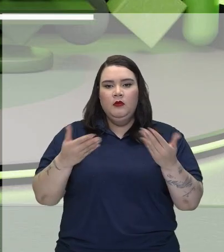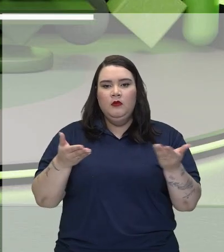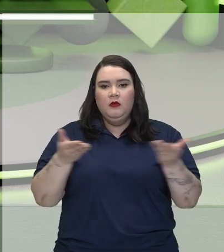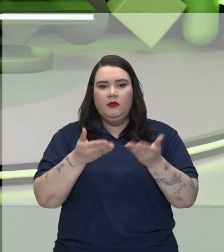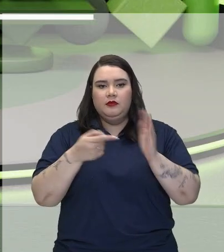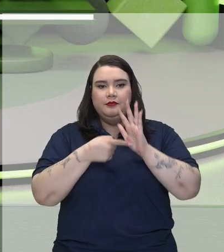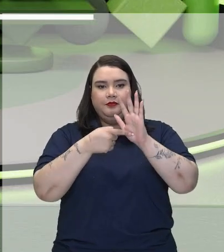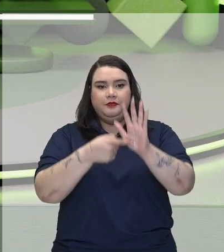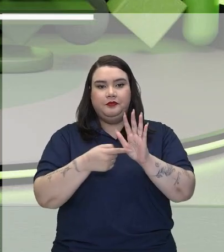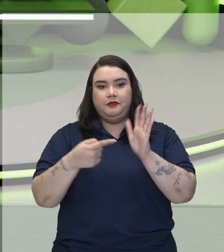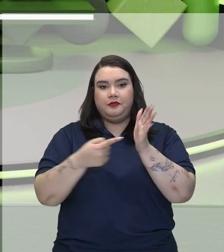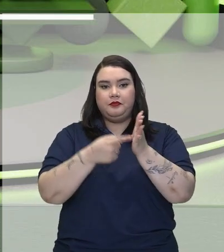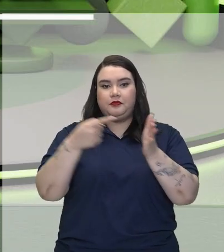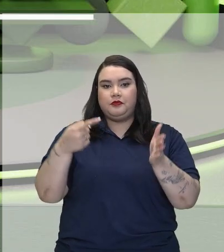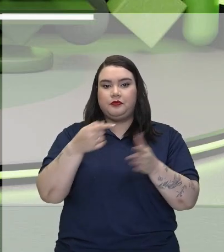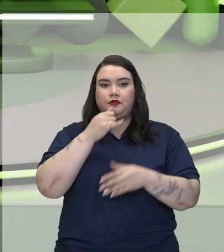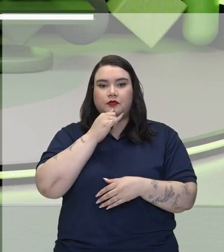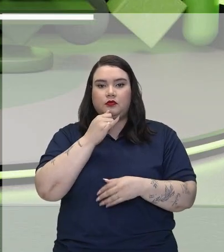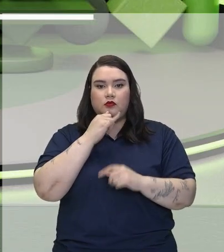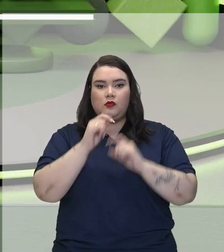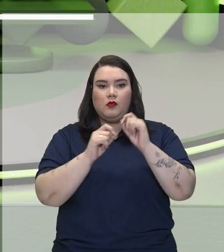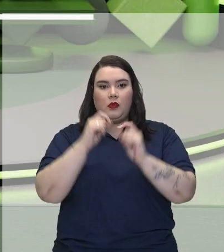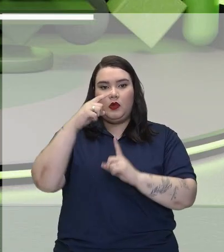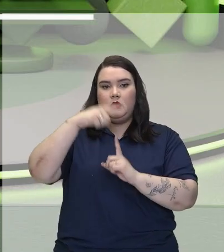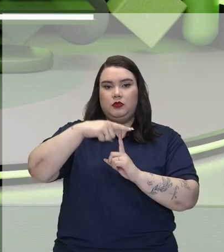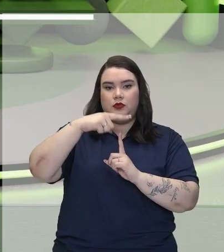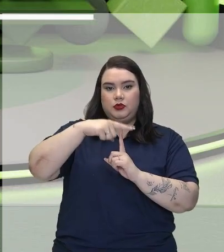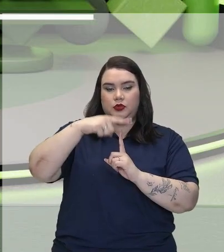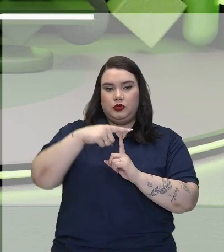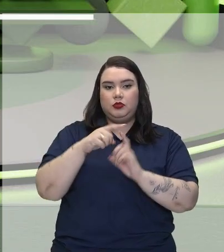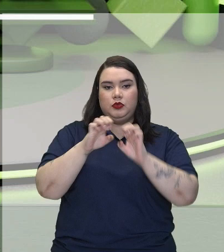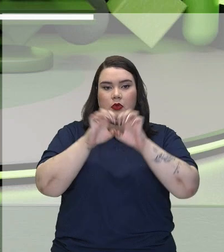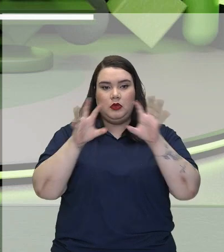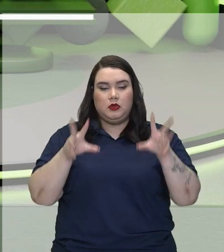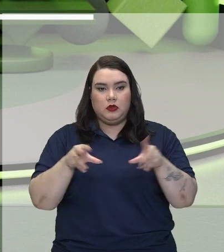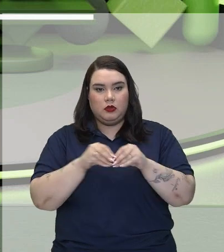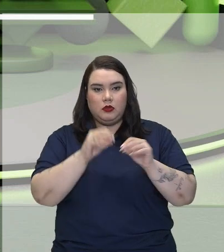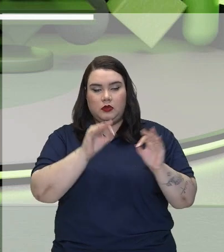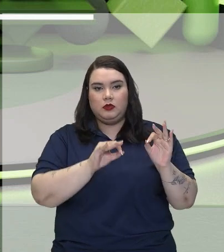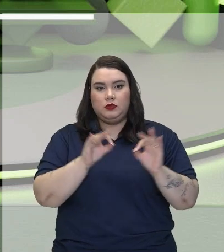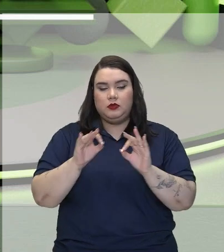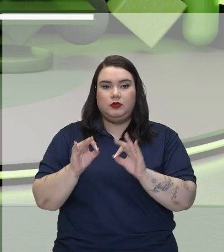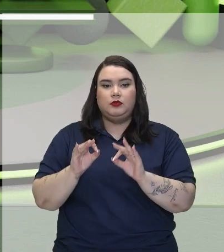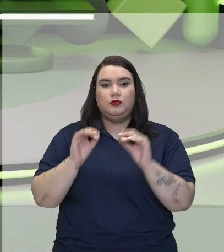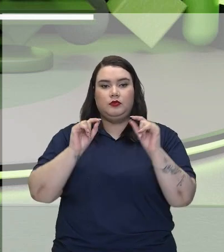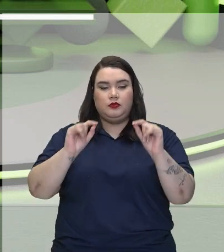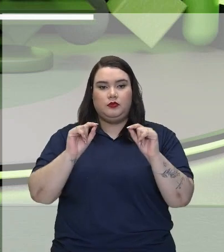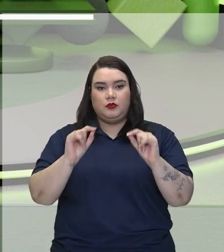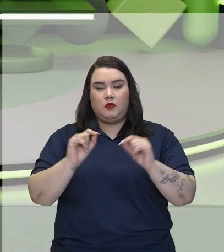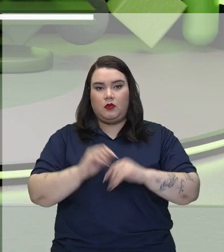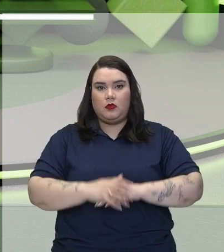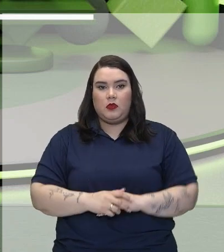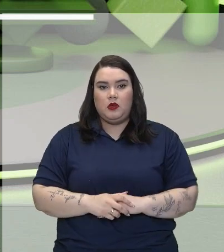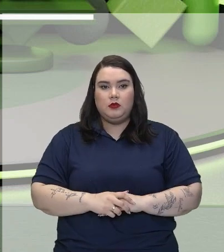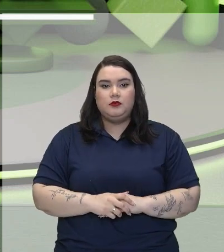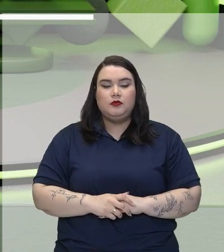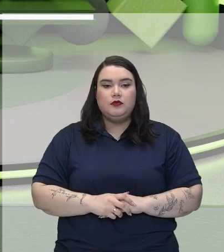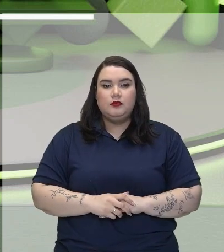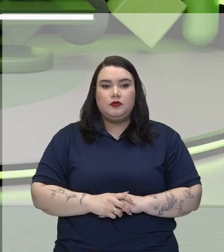o exemplo para vocês do nível de organização ecológica, onde a gente consegue identificar, por exemplo,